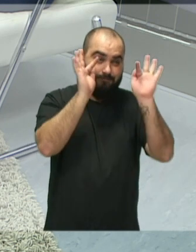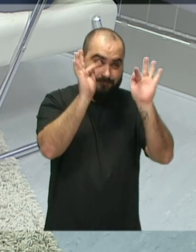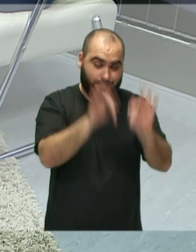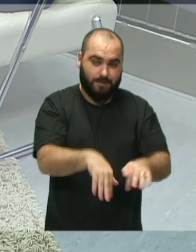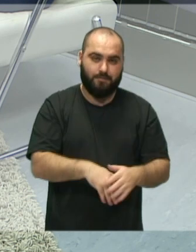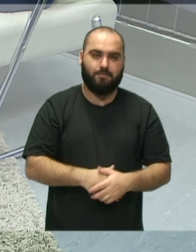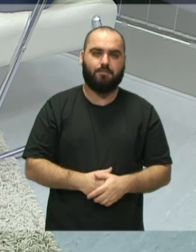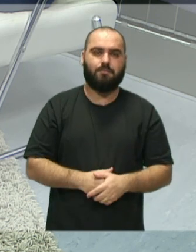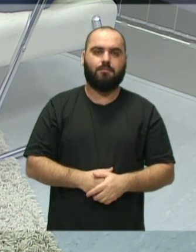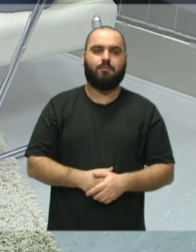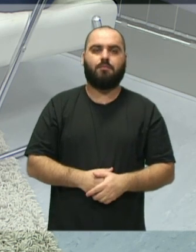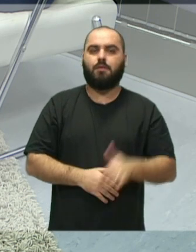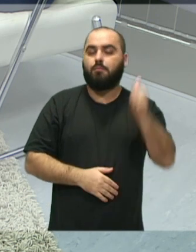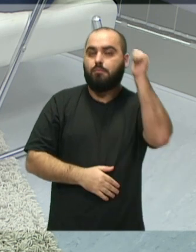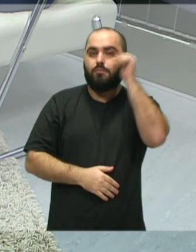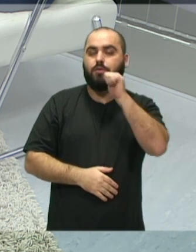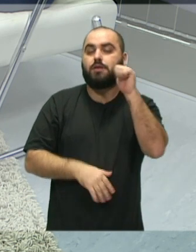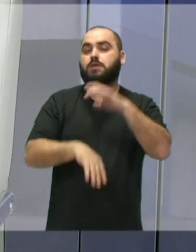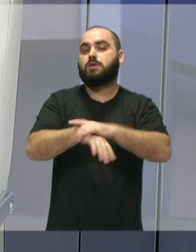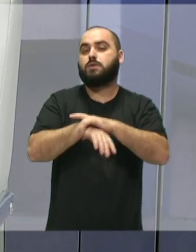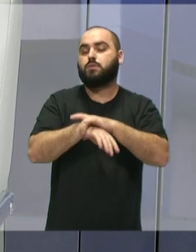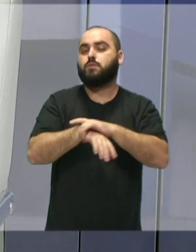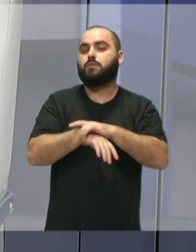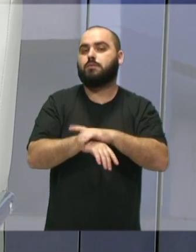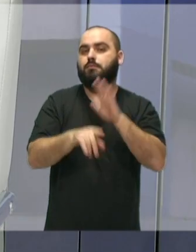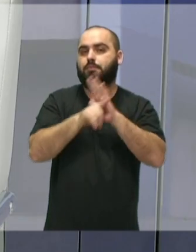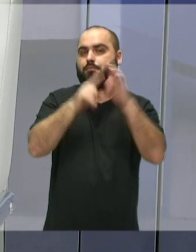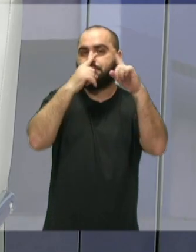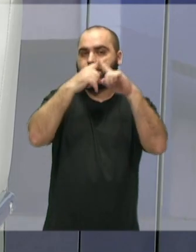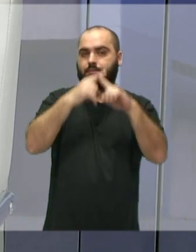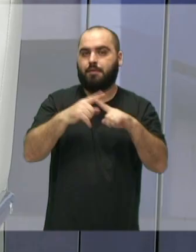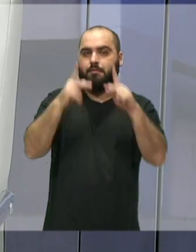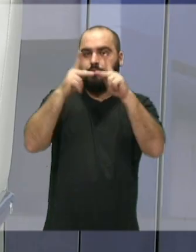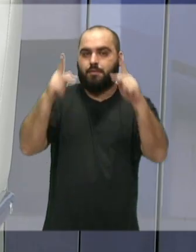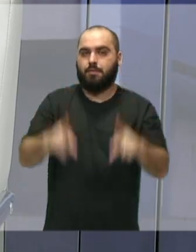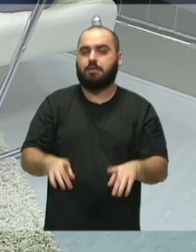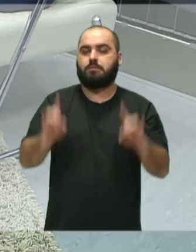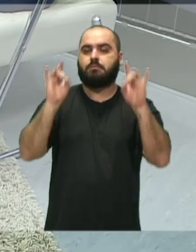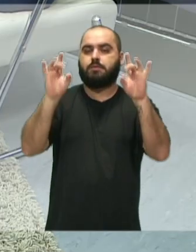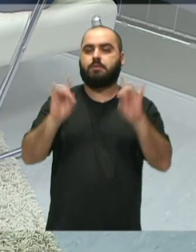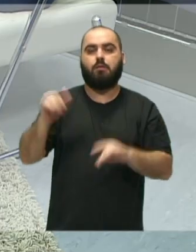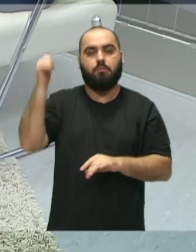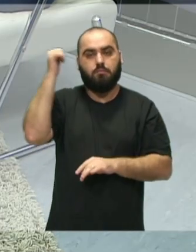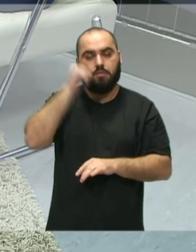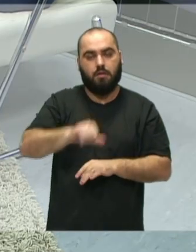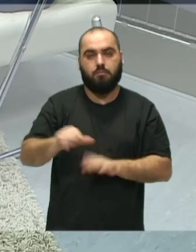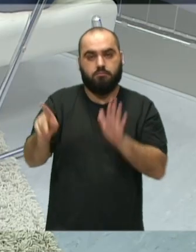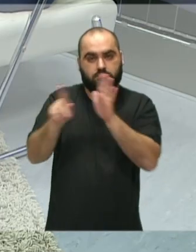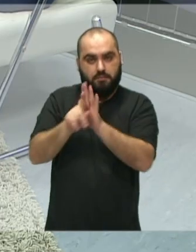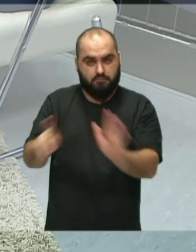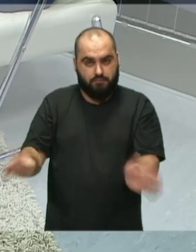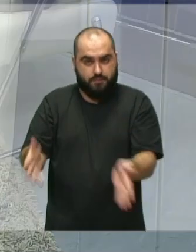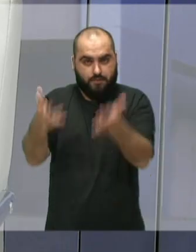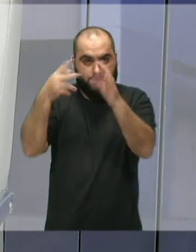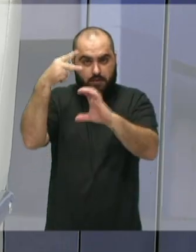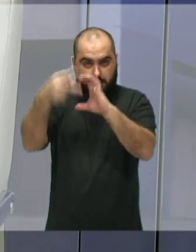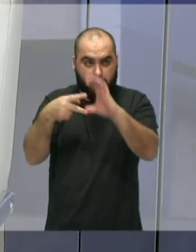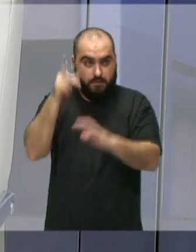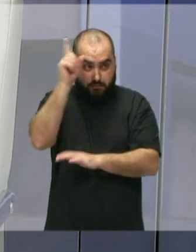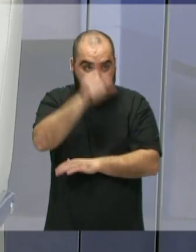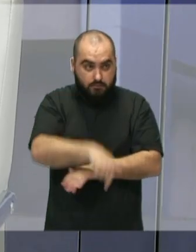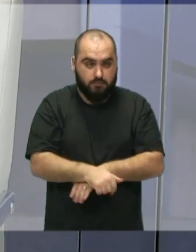concurso estudantil Mulher Segura, tarefa de todos, Procuradoria Especial da Mulher que está à frente, uma promoção da Câmara de Vereadores. Sim,